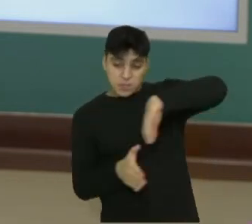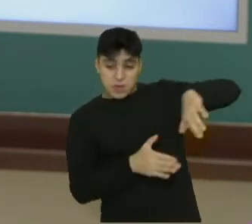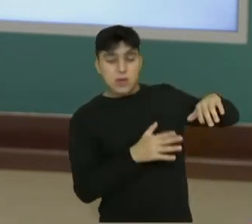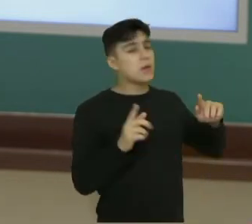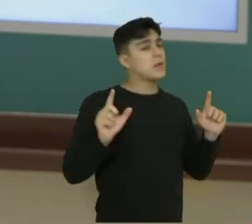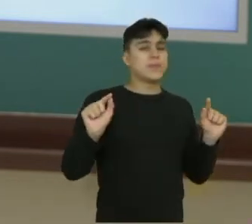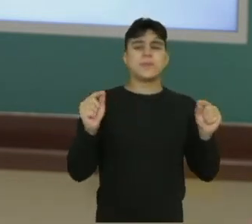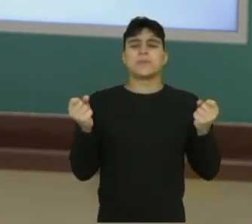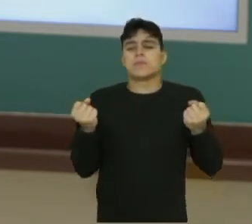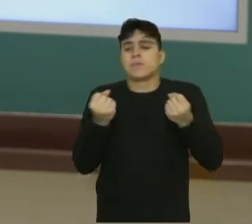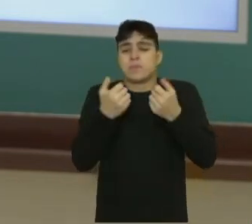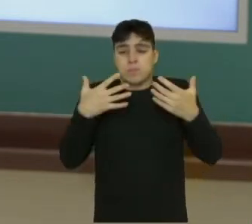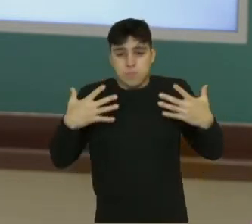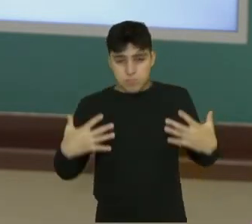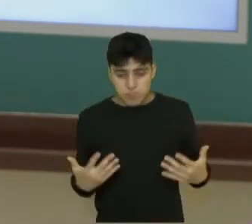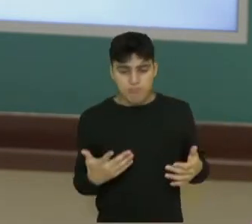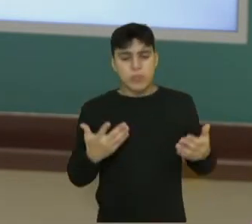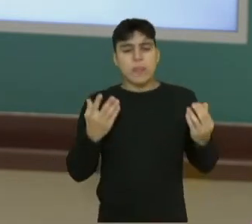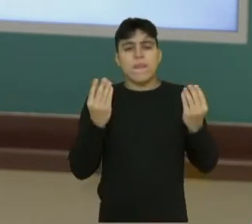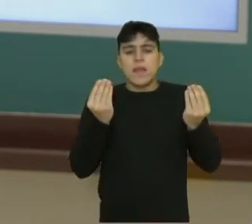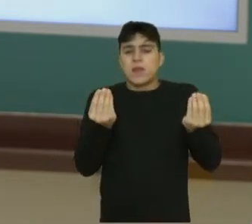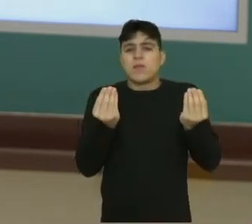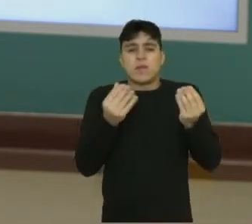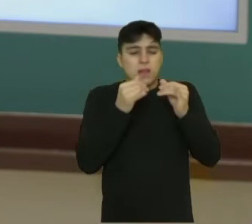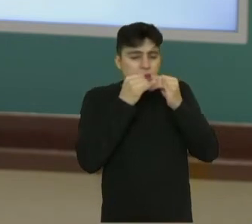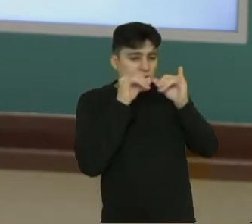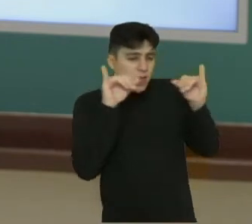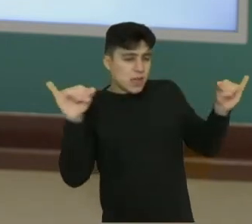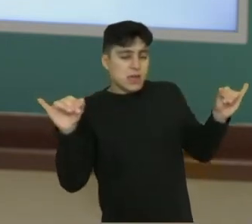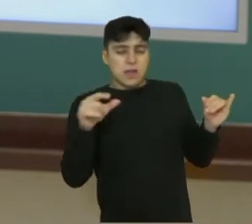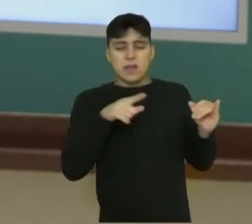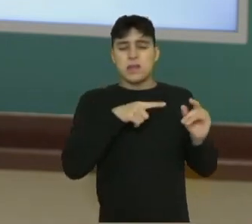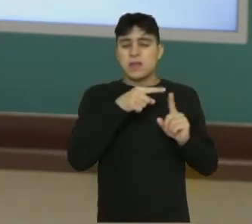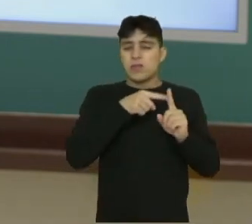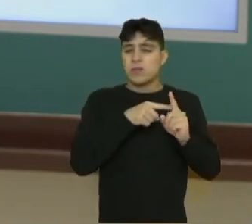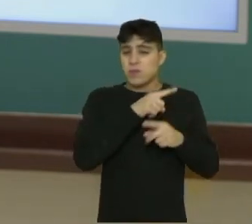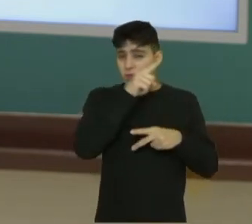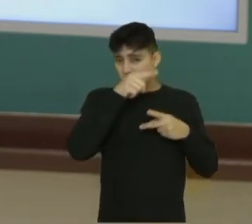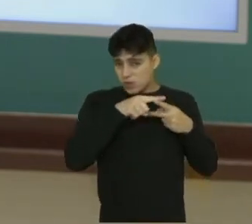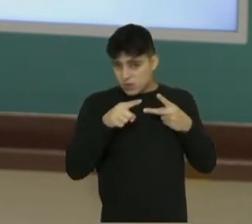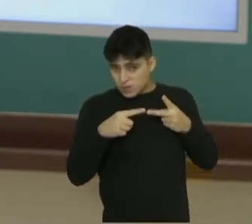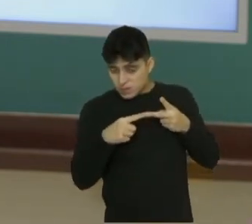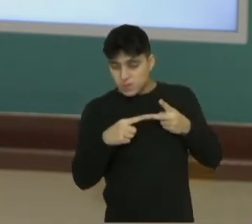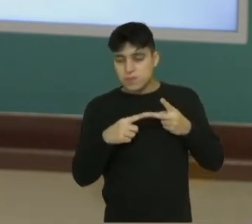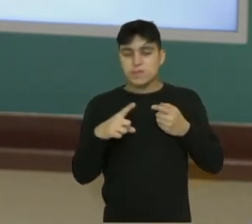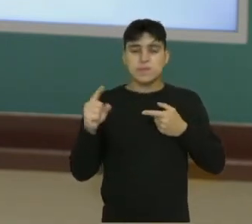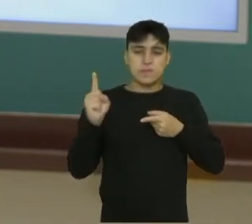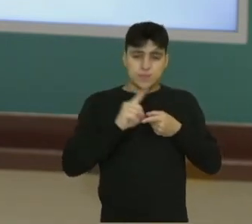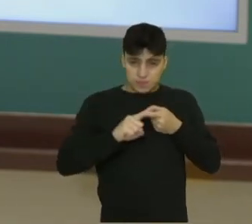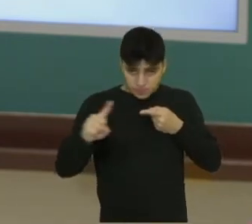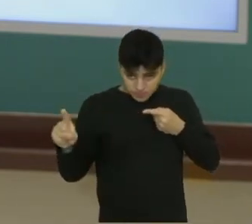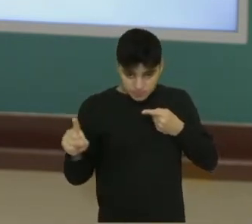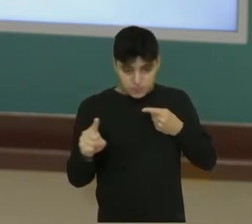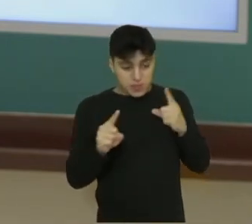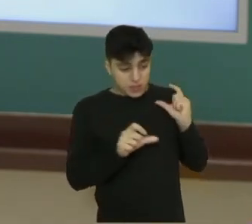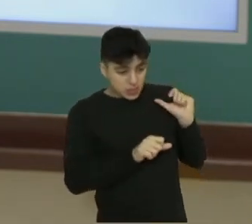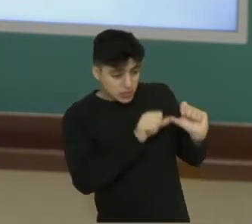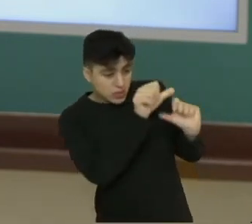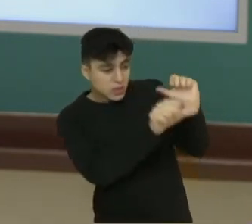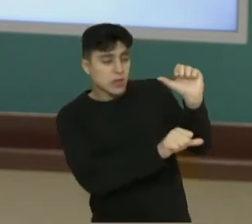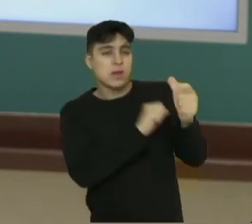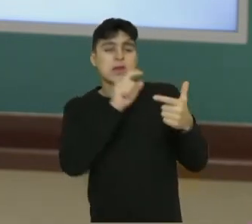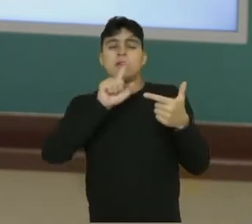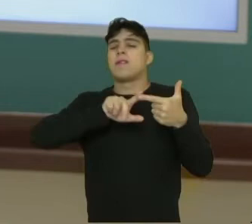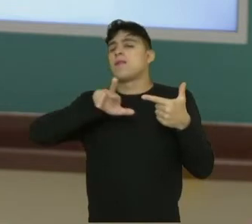isso, né, vamos falar sobre as fontes de energia. Nós temos basicamente dois tipos de fonte, que seria do tipo renovável e